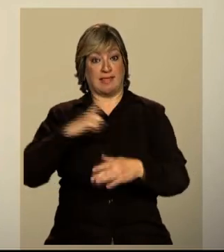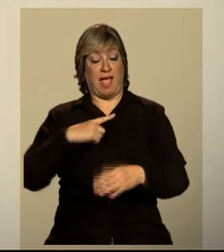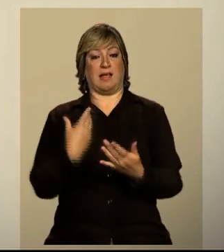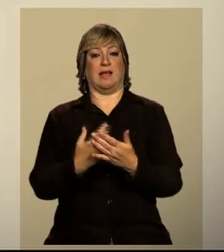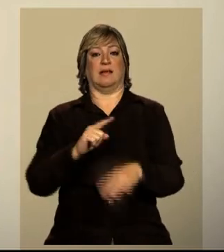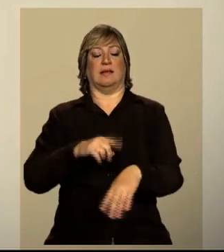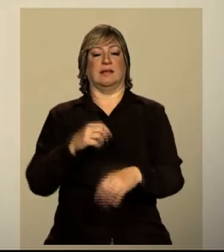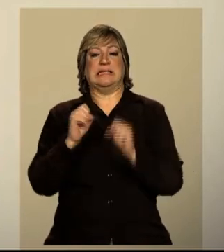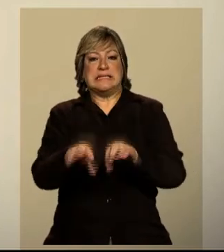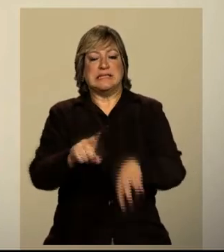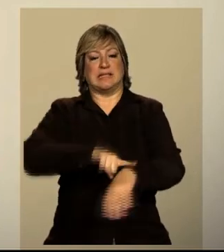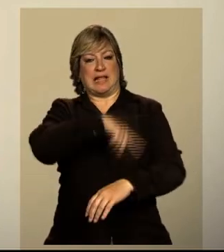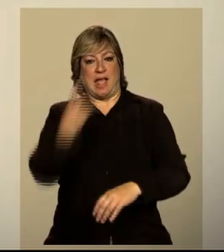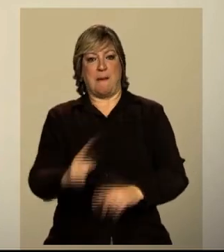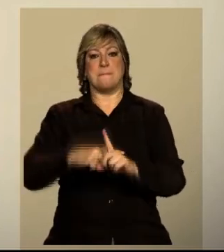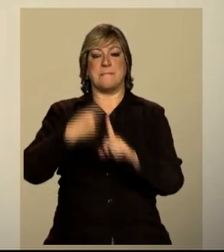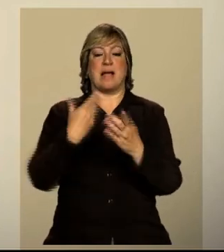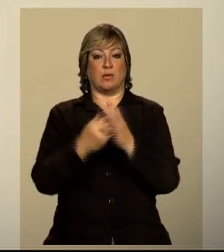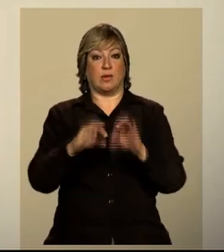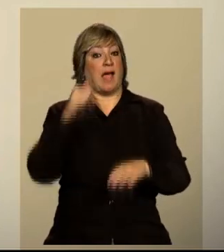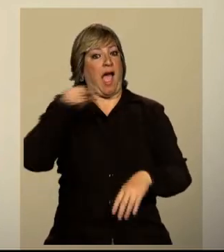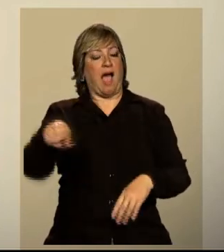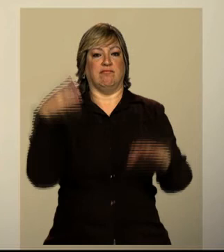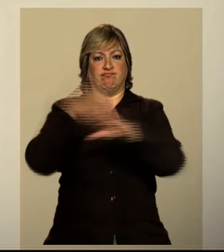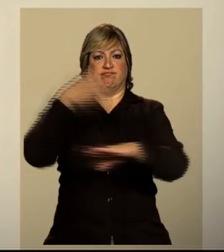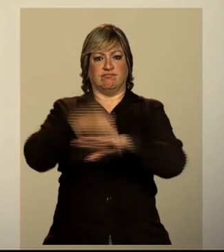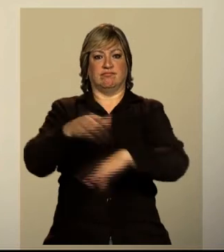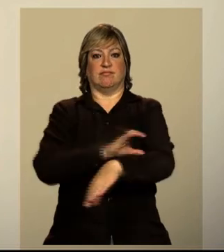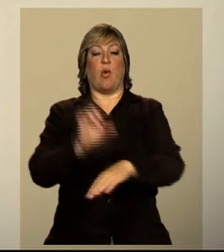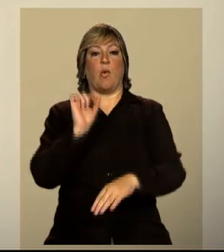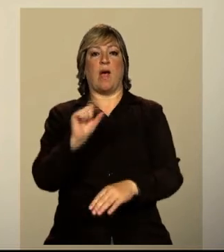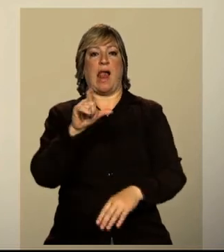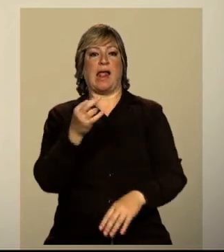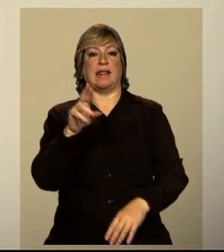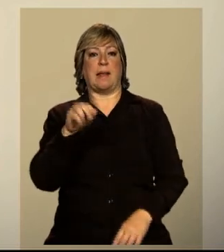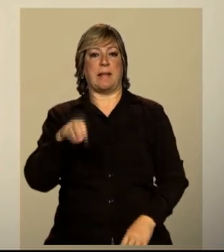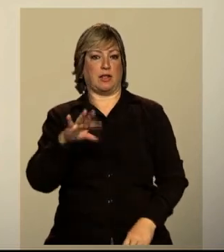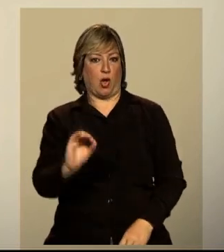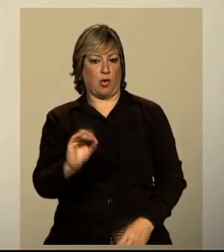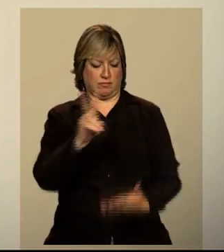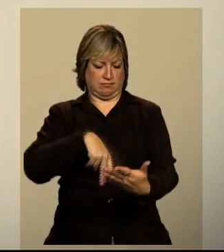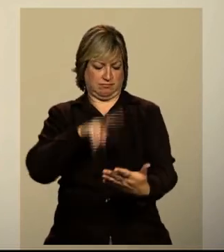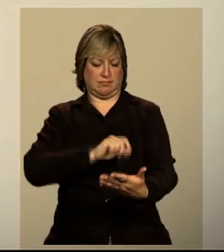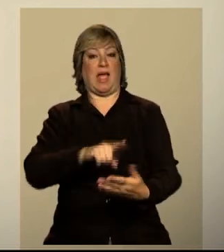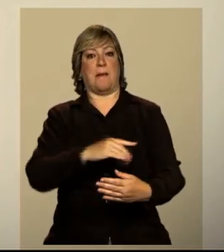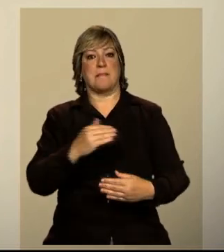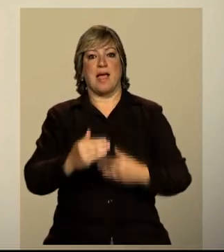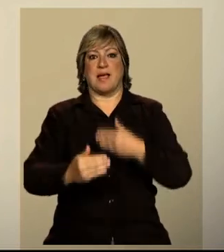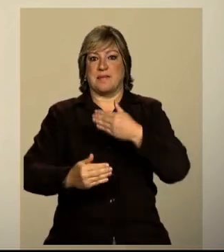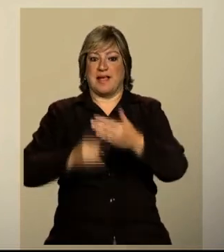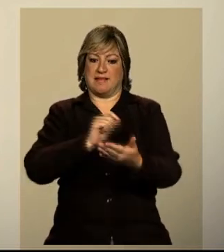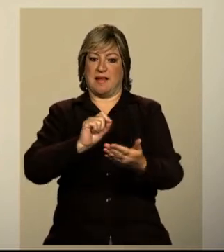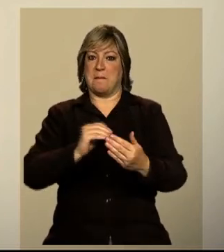integral mais educação a Yasmim começou a participar da é de letramento lá na oficina ela foi melhorando